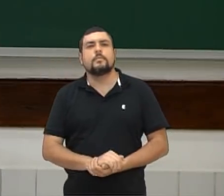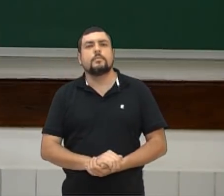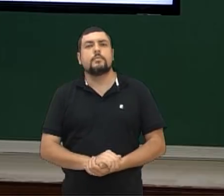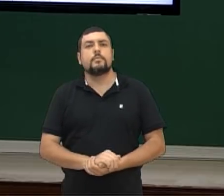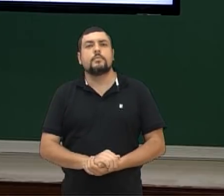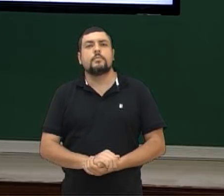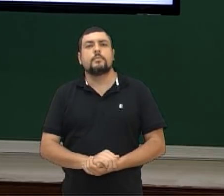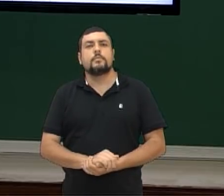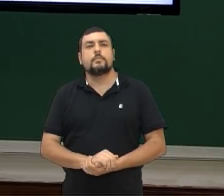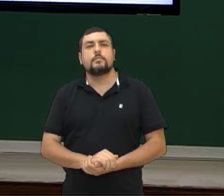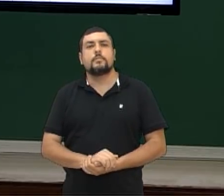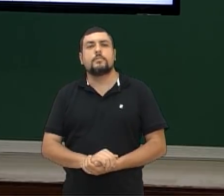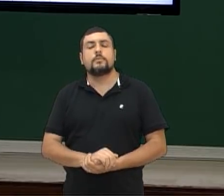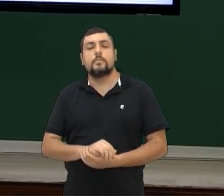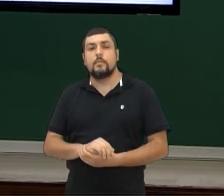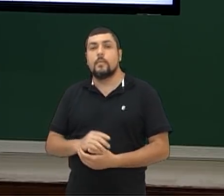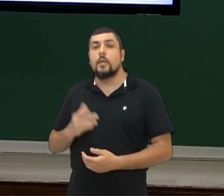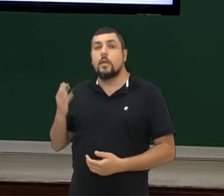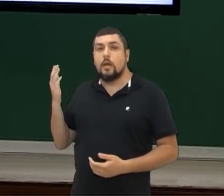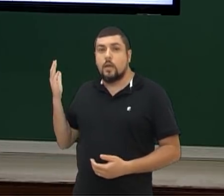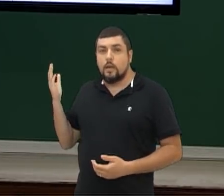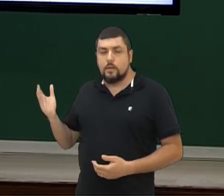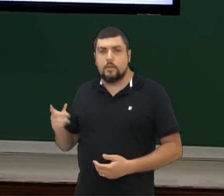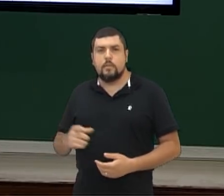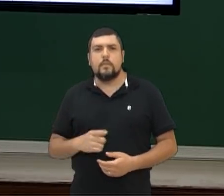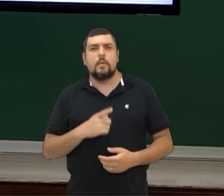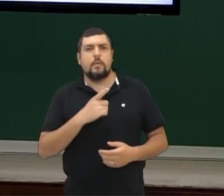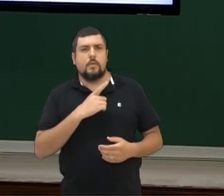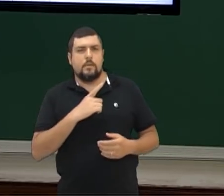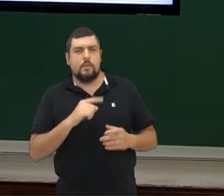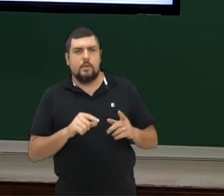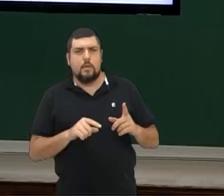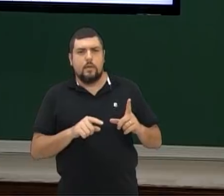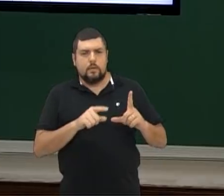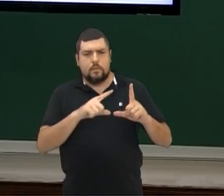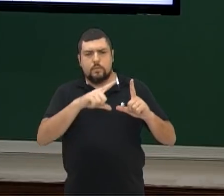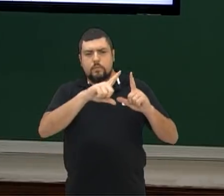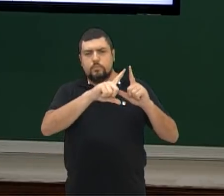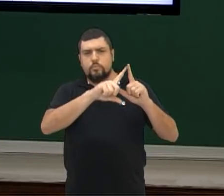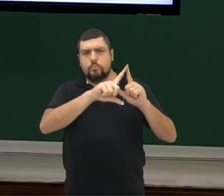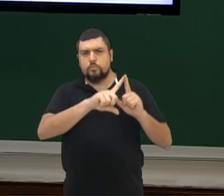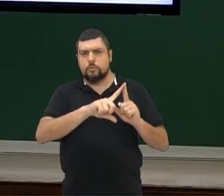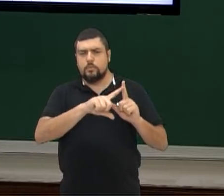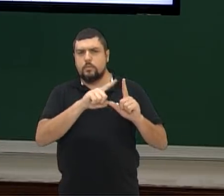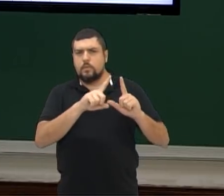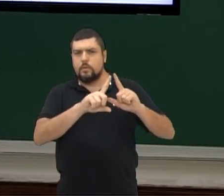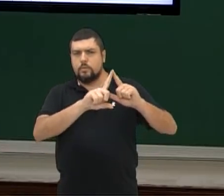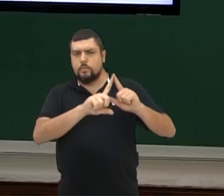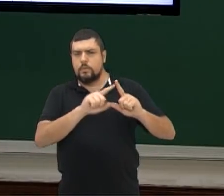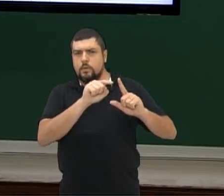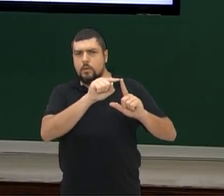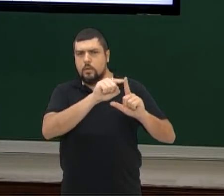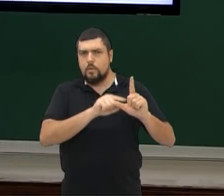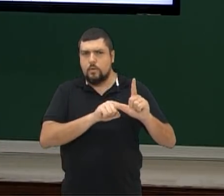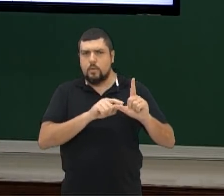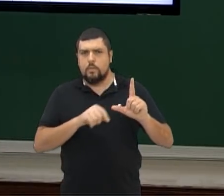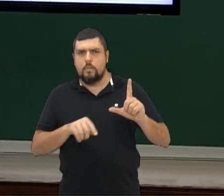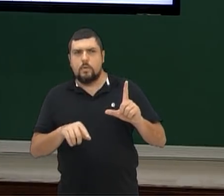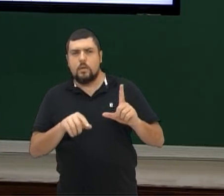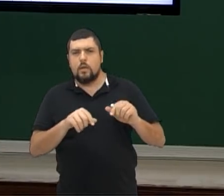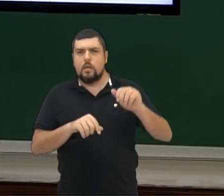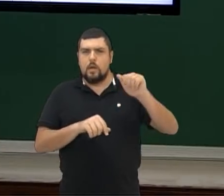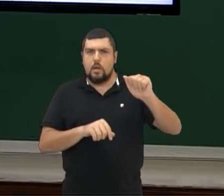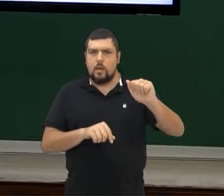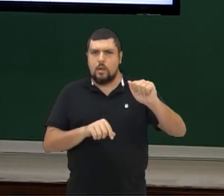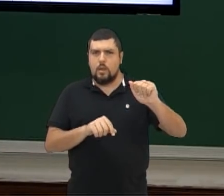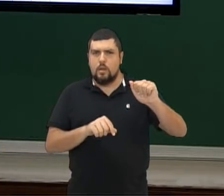havia feito, no plano cartesiano, temos a imagem de um triângulo com coordenadas A, 1